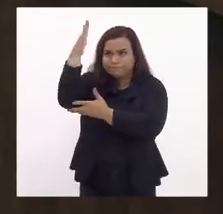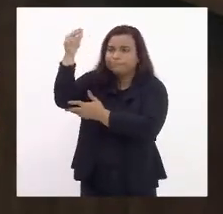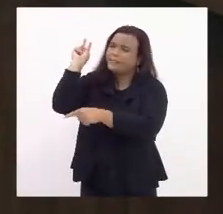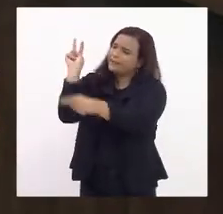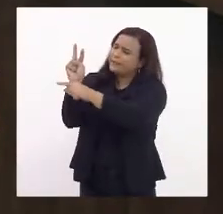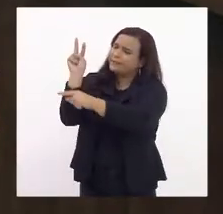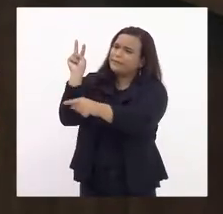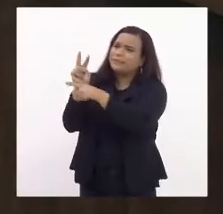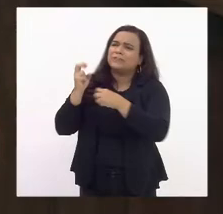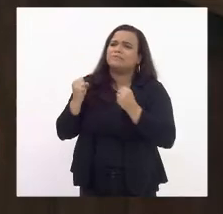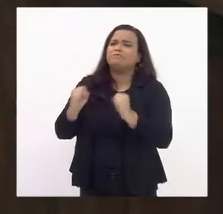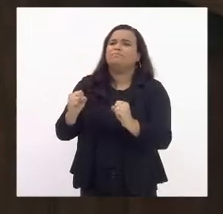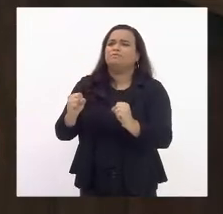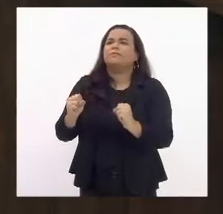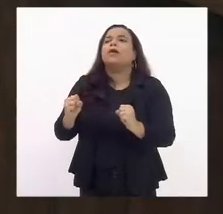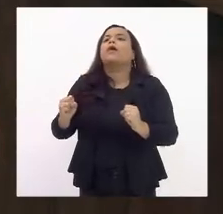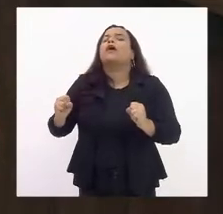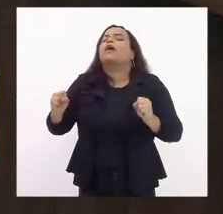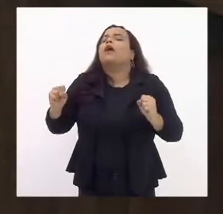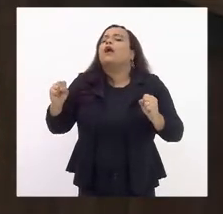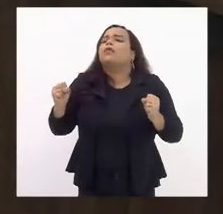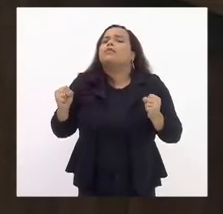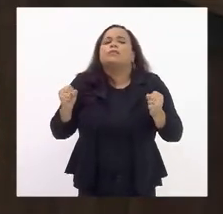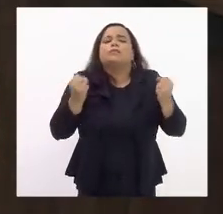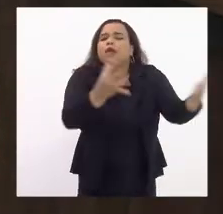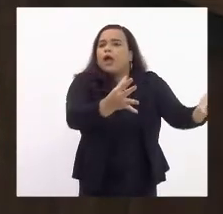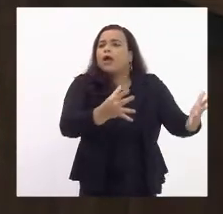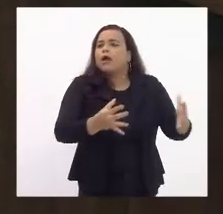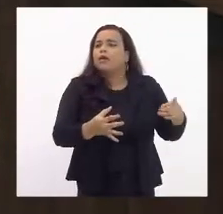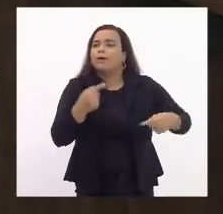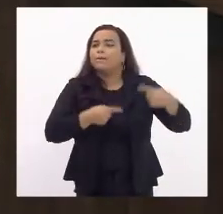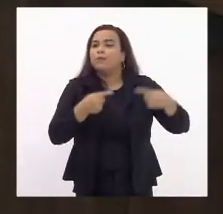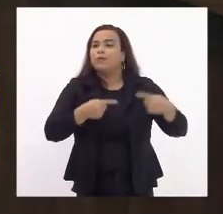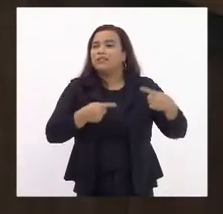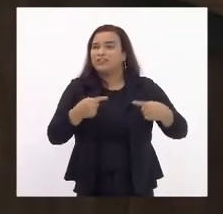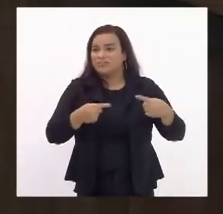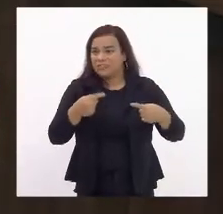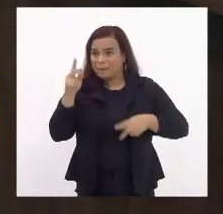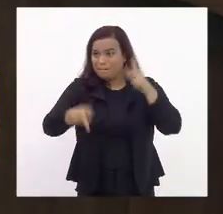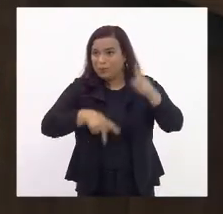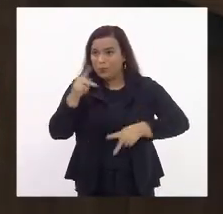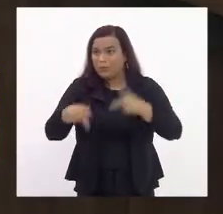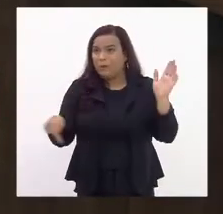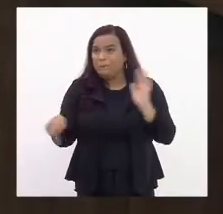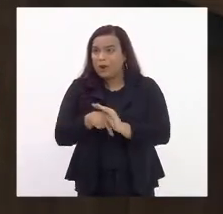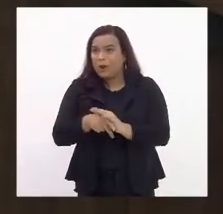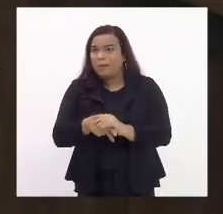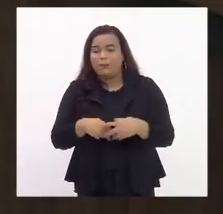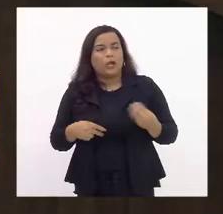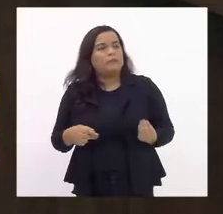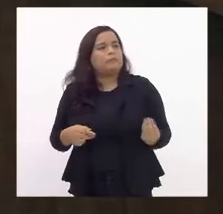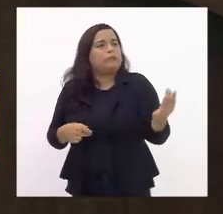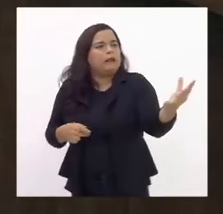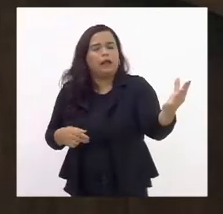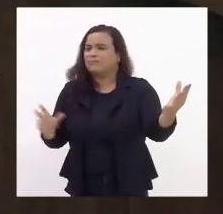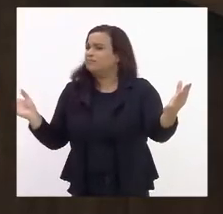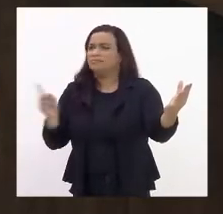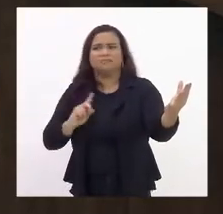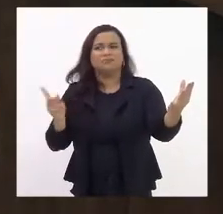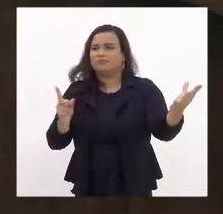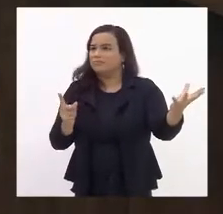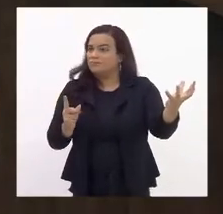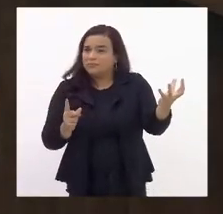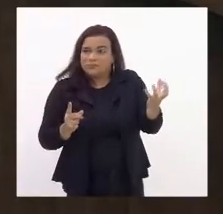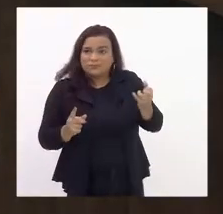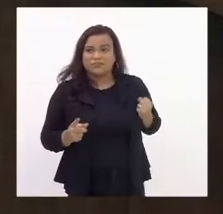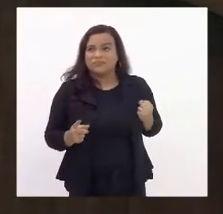vamos entregar a maior política pública que um governo pode ter. Não vamos entregar